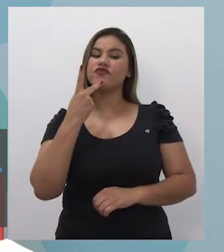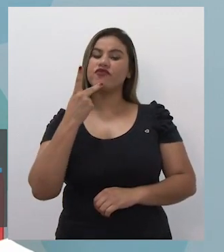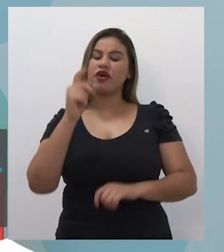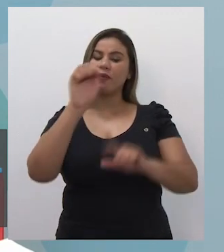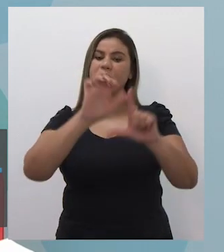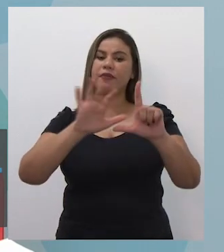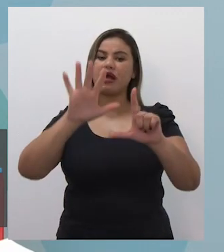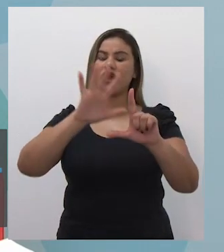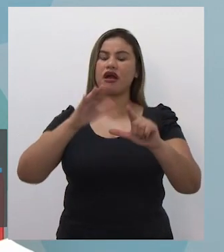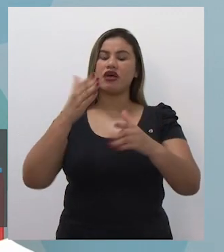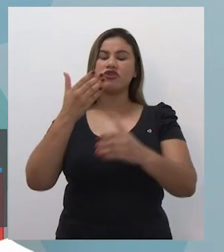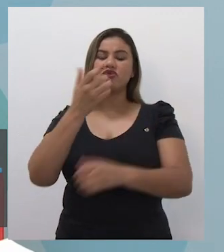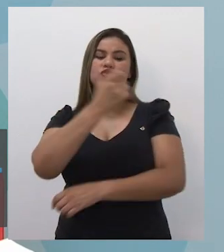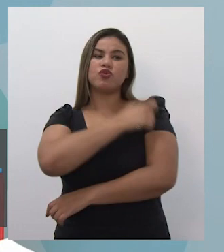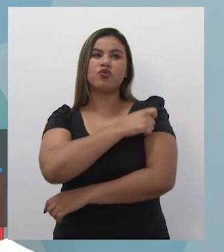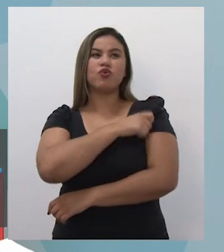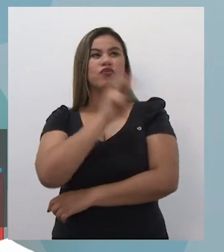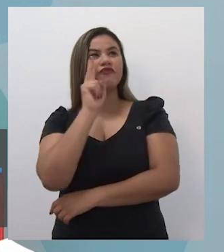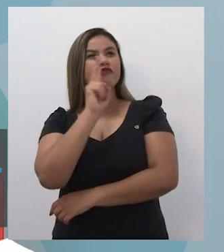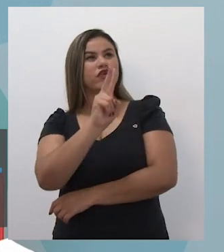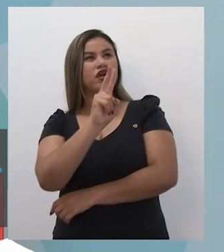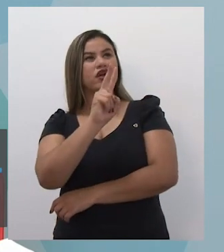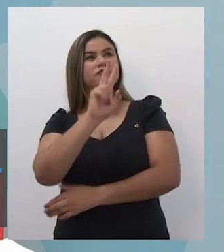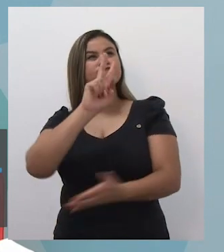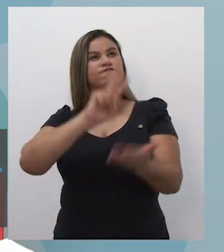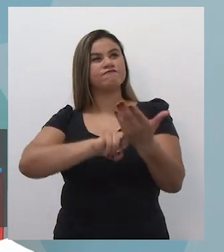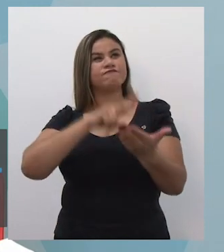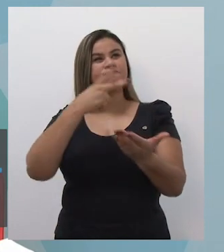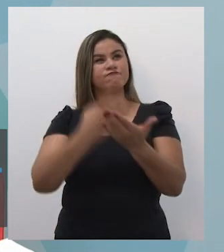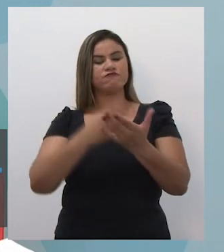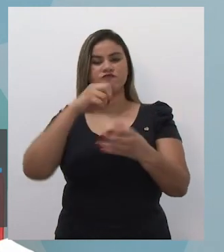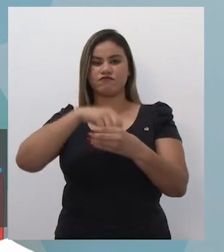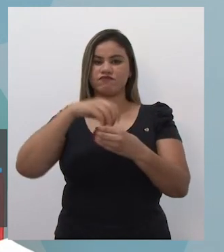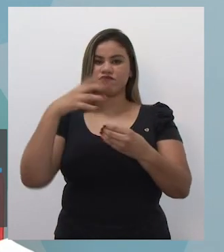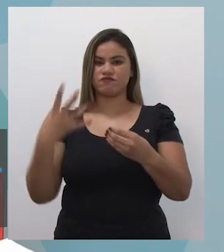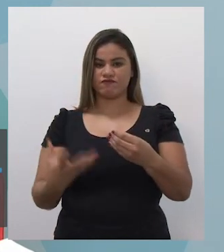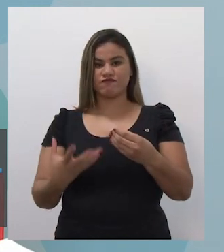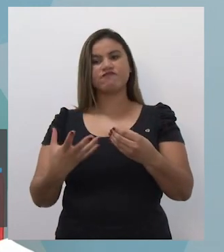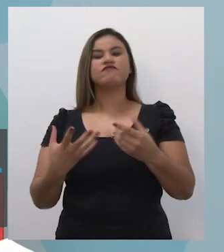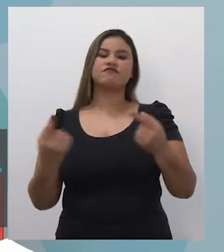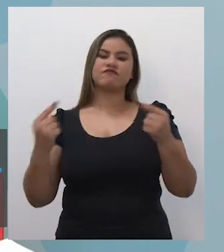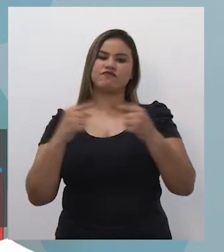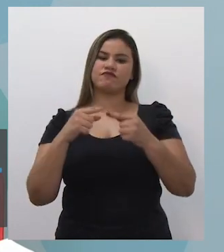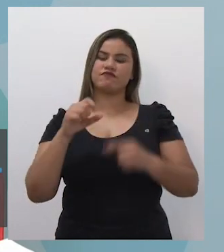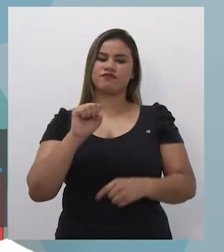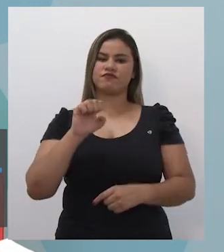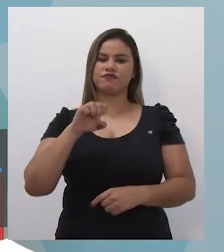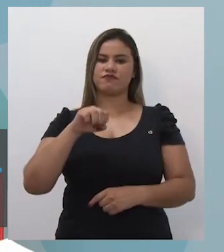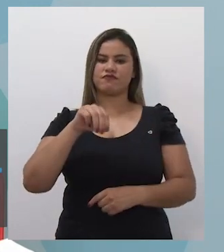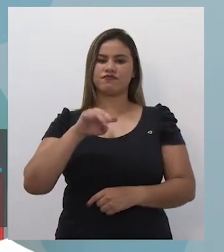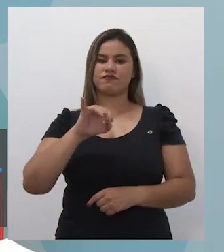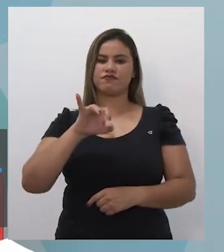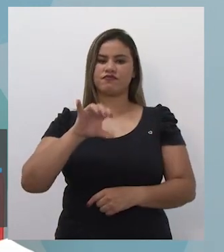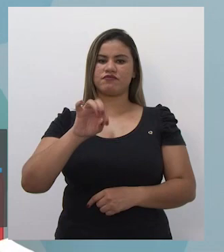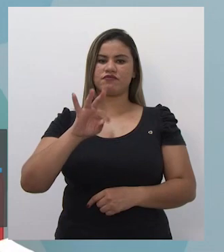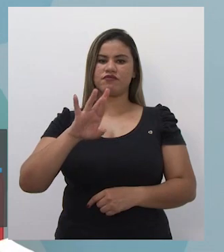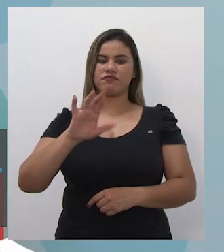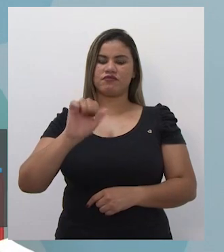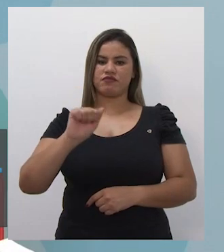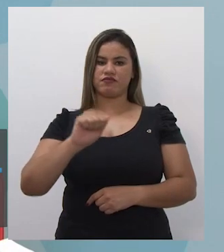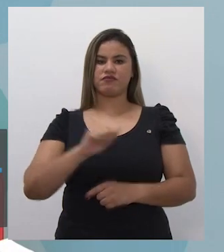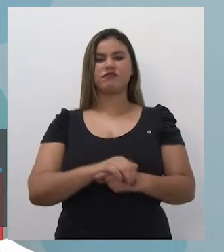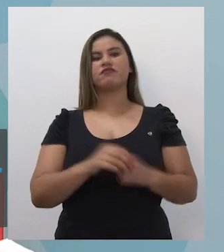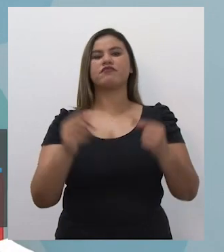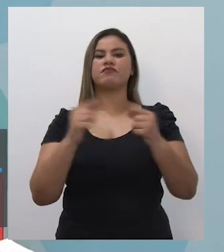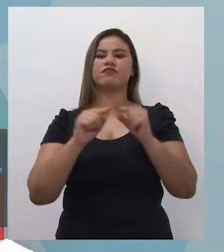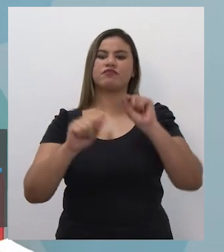os alunos eles vão interpretando o conteúdo, então essa leitura multissemiótica, né, de interpretar imagens, os outros elementos